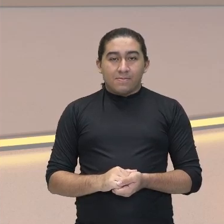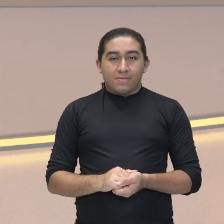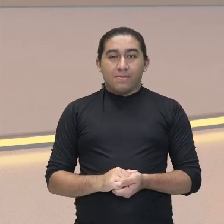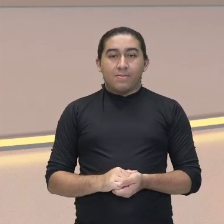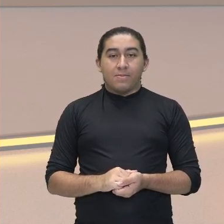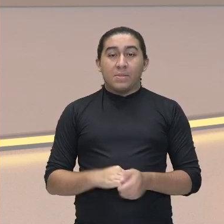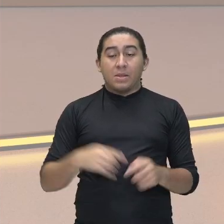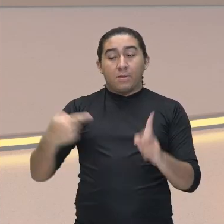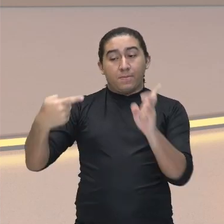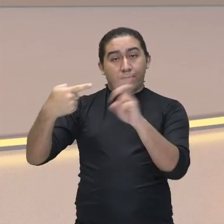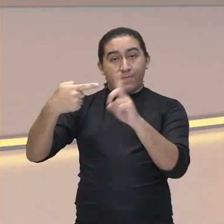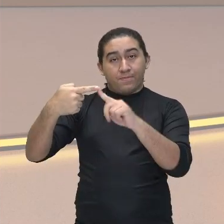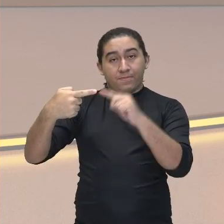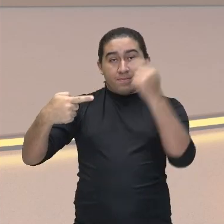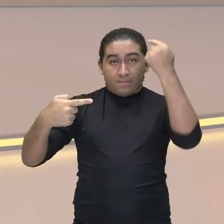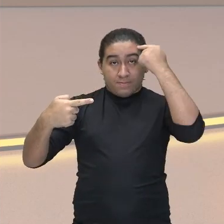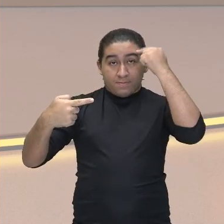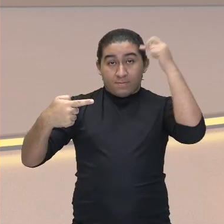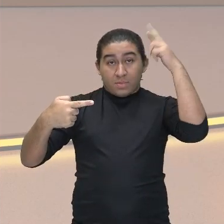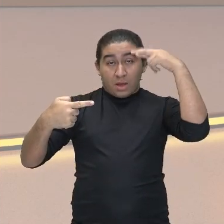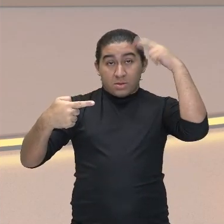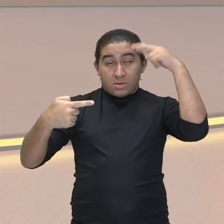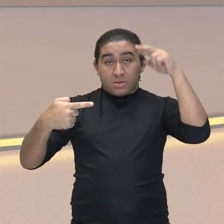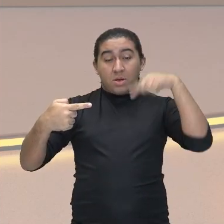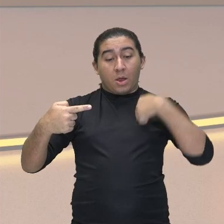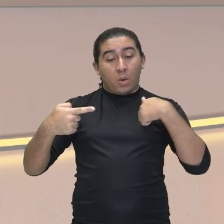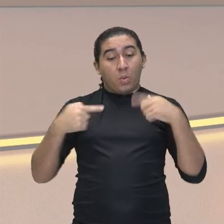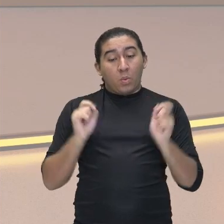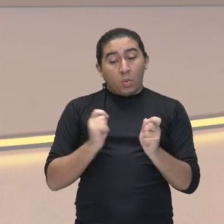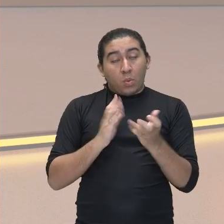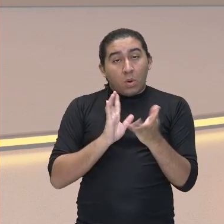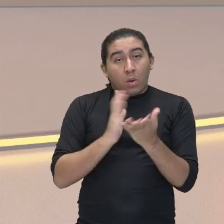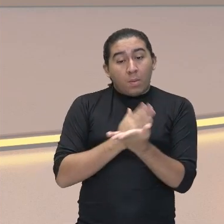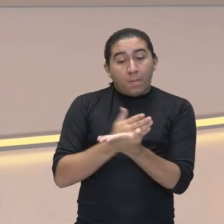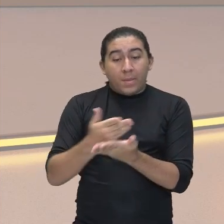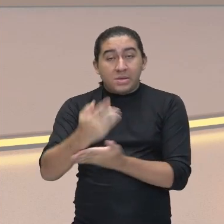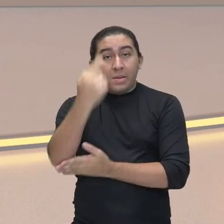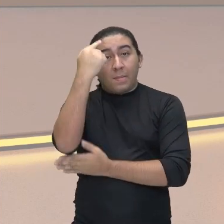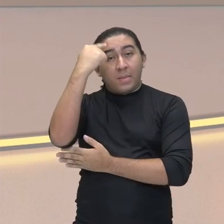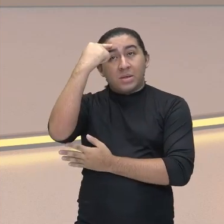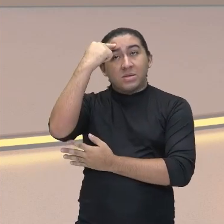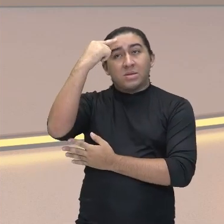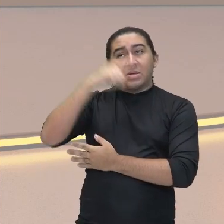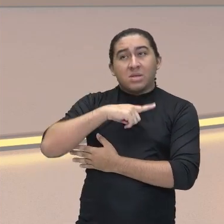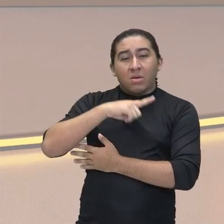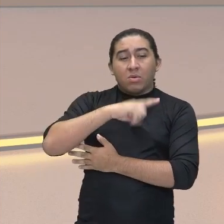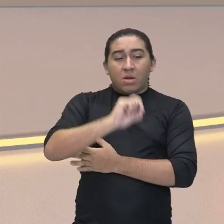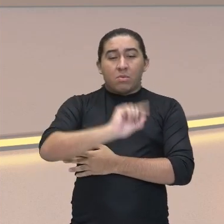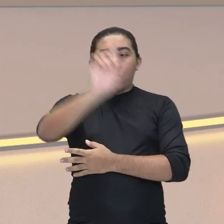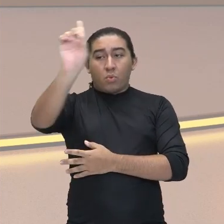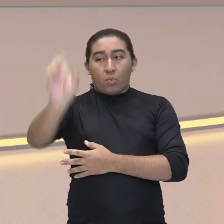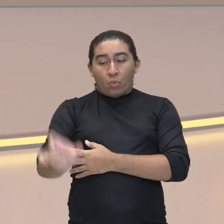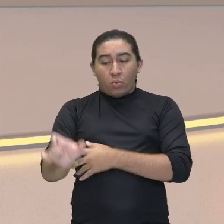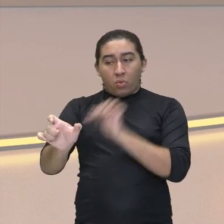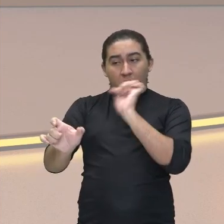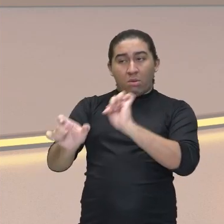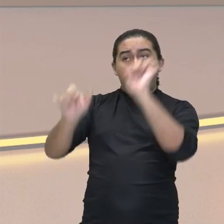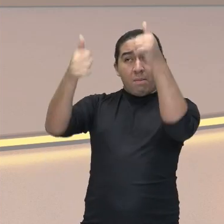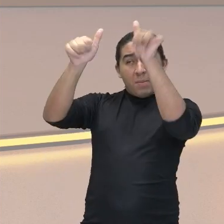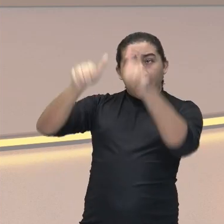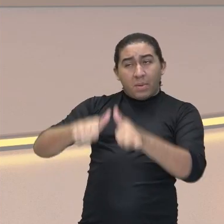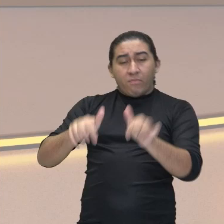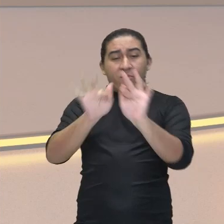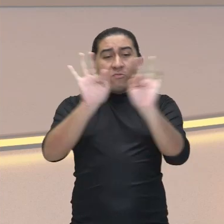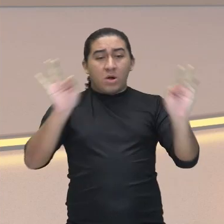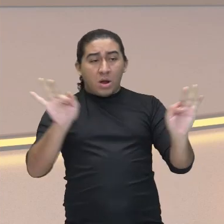é o raciocínio. É eu colocar o meu pensamento, né, para analisar frases,